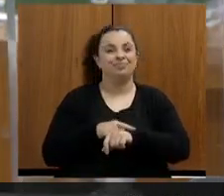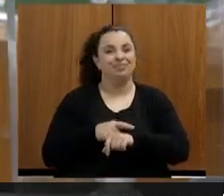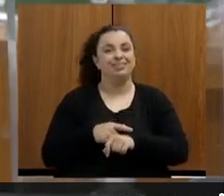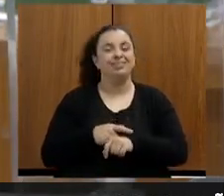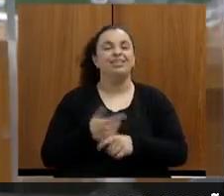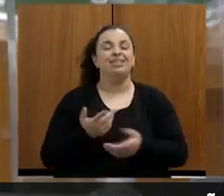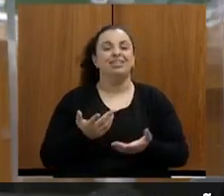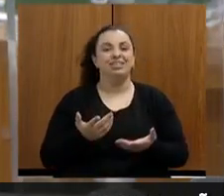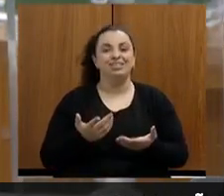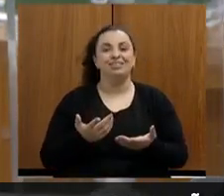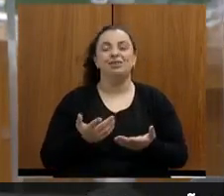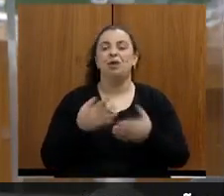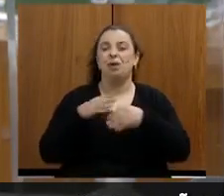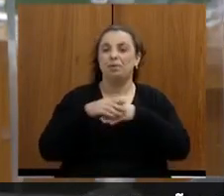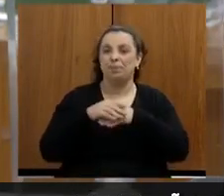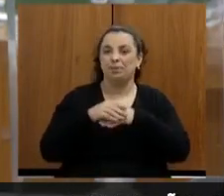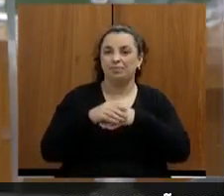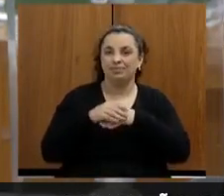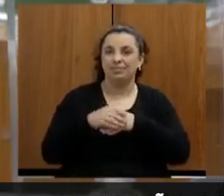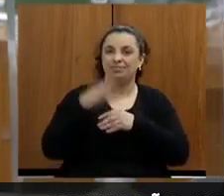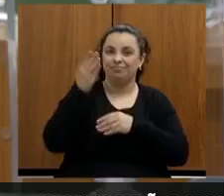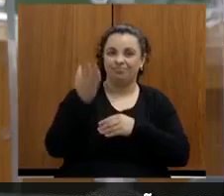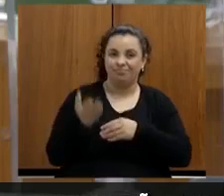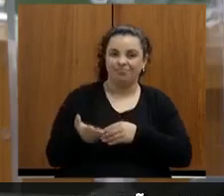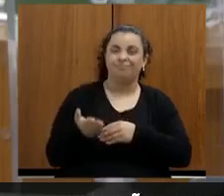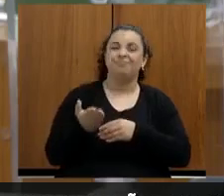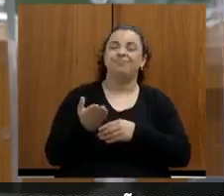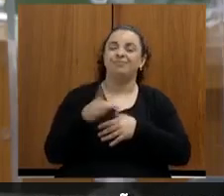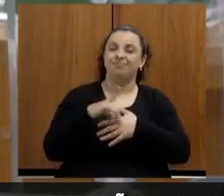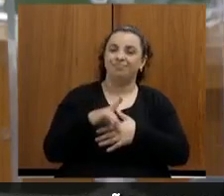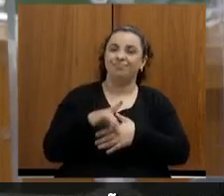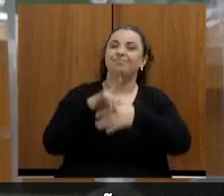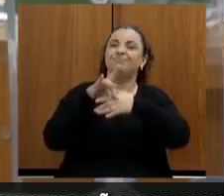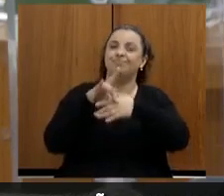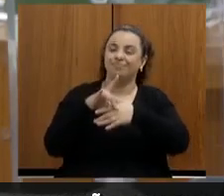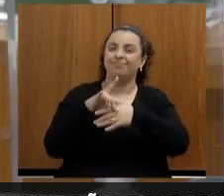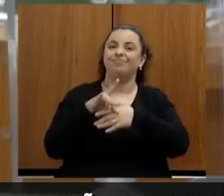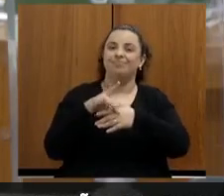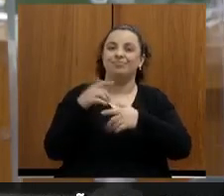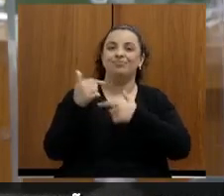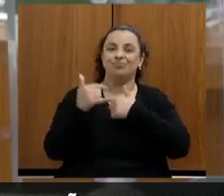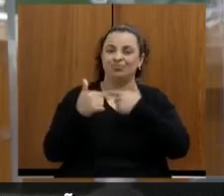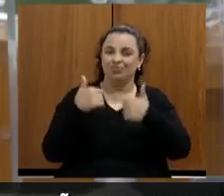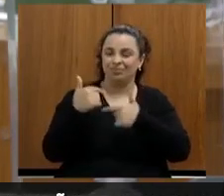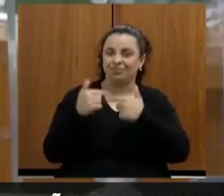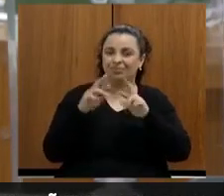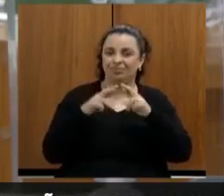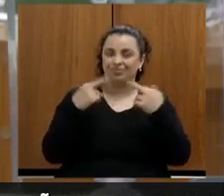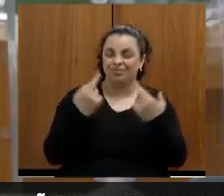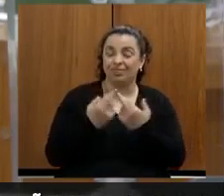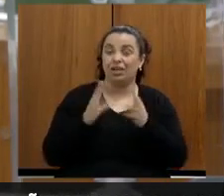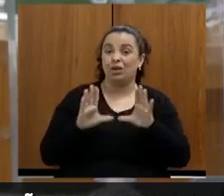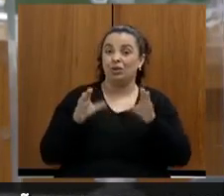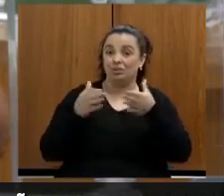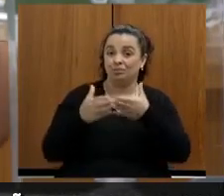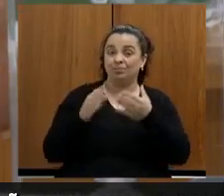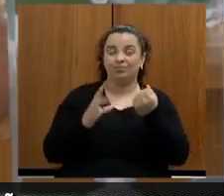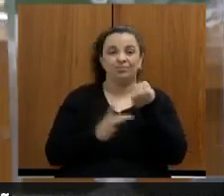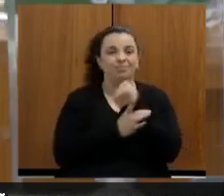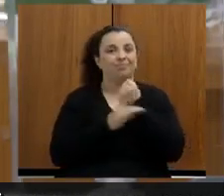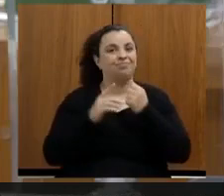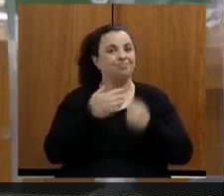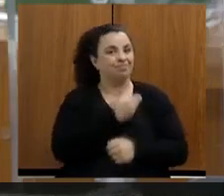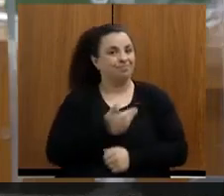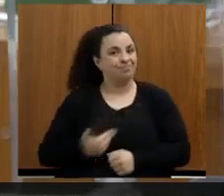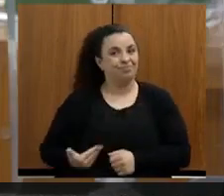que não estava aqui conosco na primeira parabenizá-lo pela condução dos trabalhos a comissão de Segurança Pública que praticamente